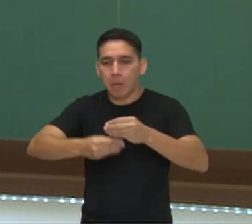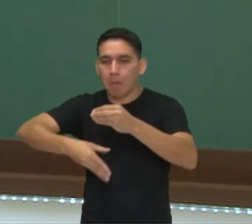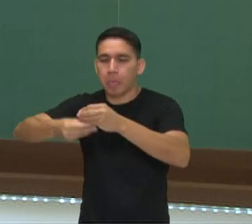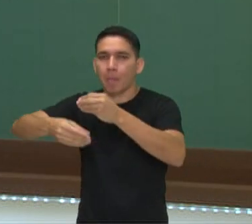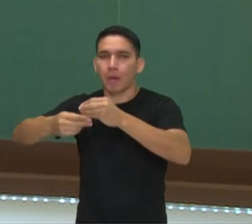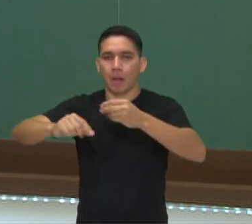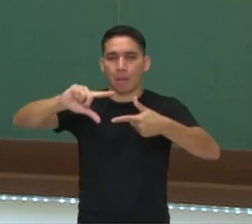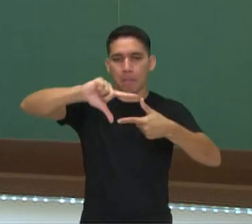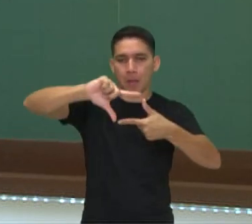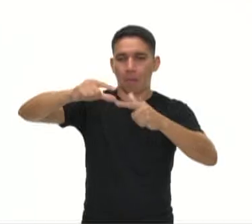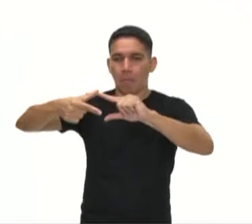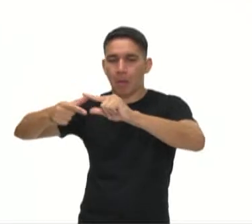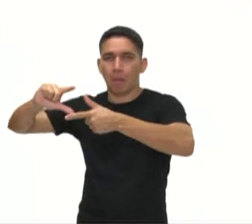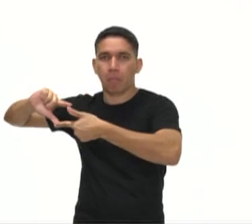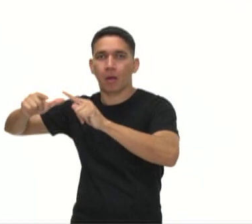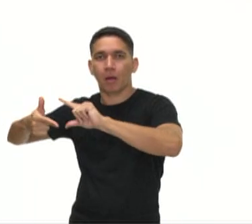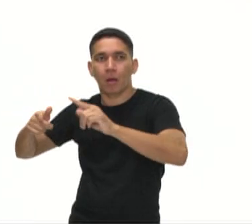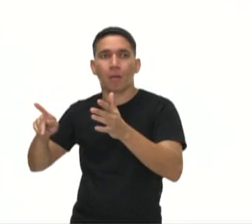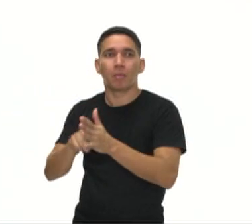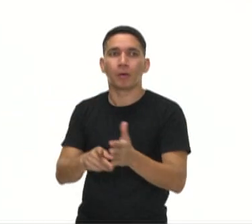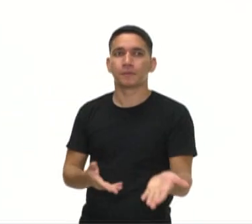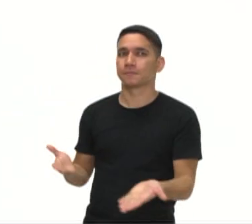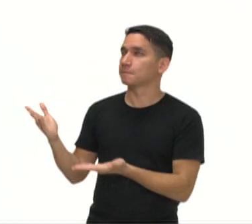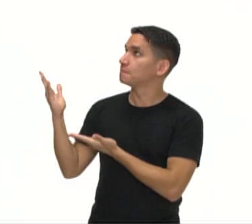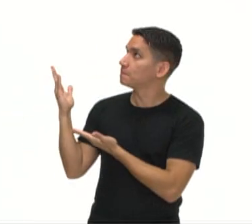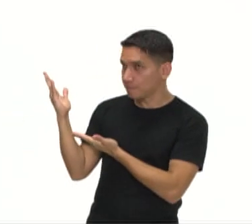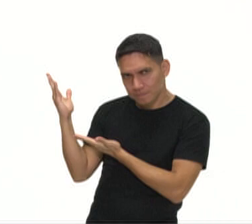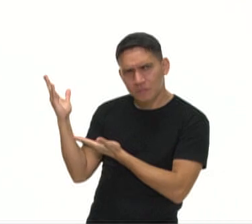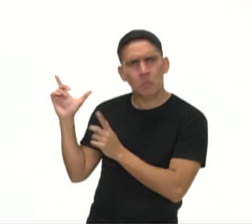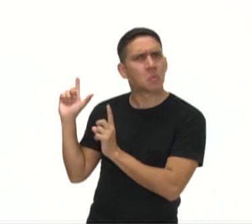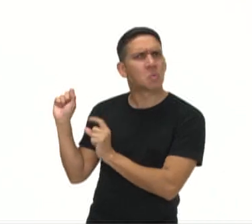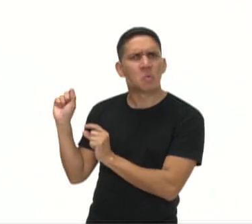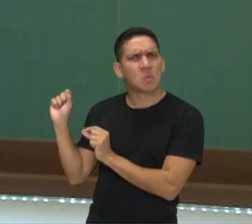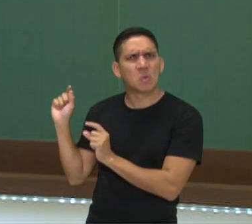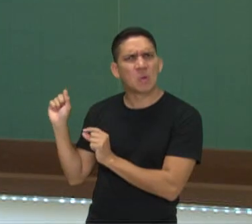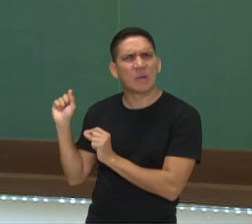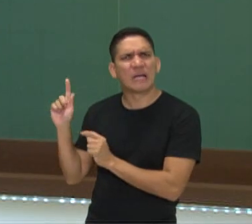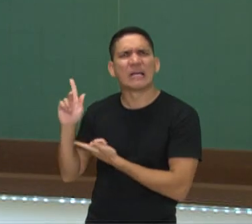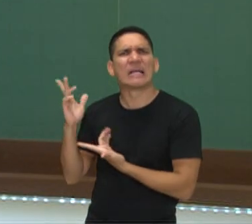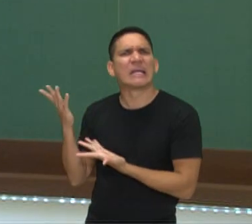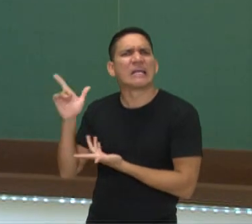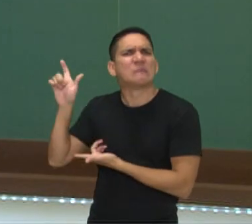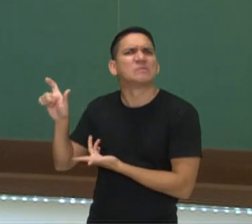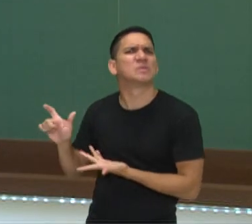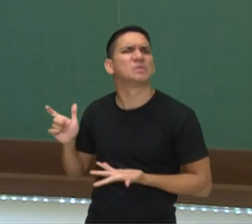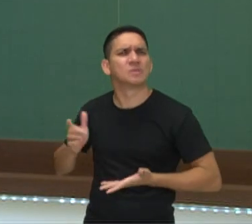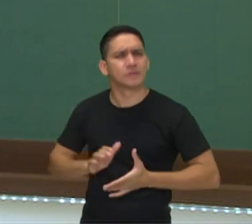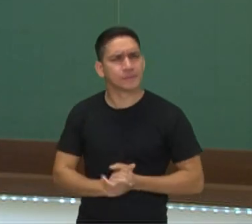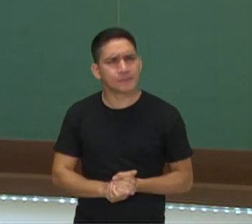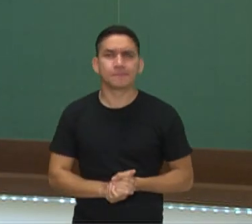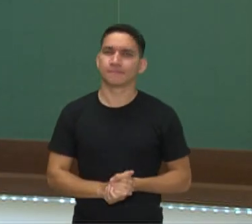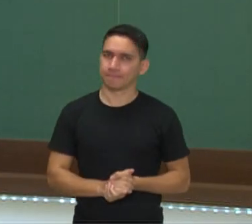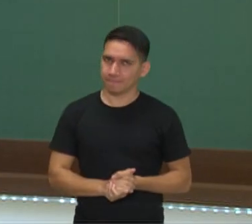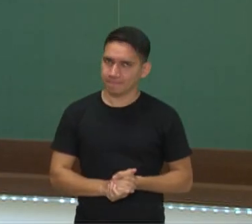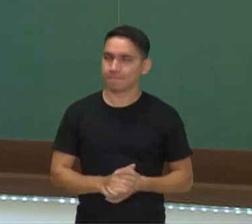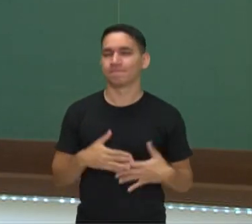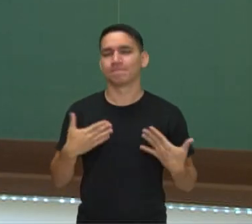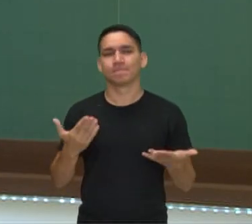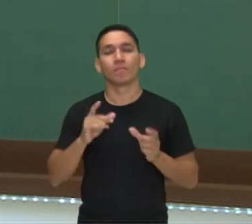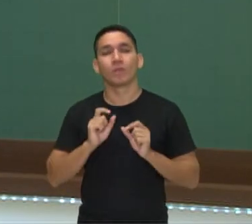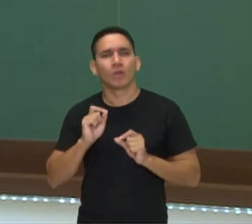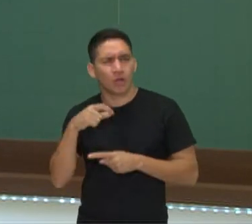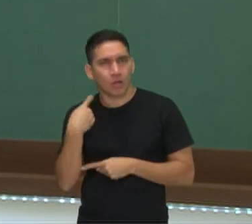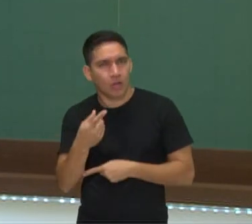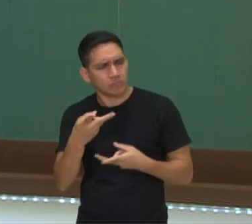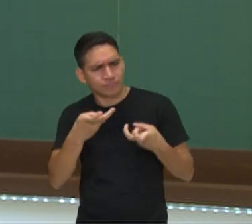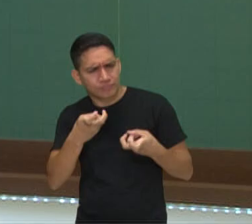quadrados do grego algarismo. Nós já vamos saber quem é esse carinha, ok? Olha lá, ó. Será